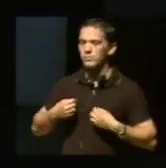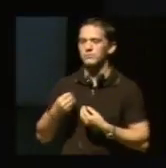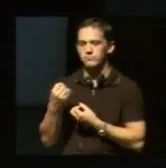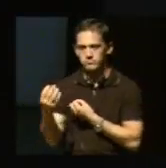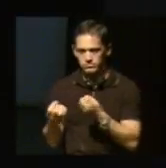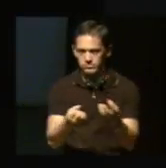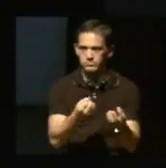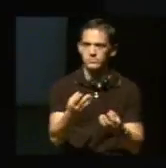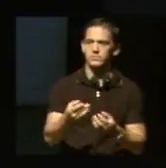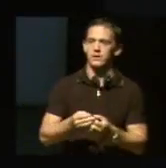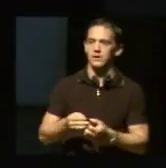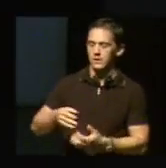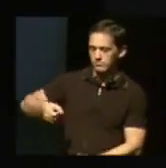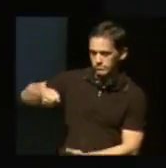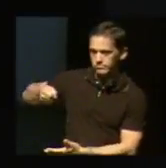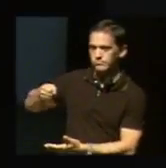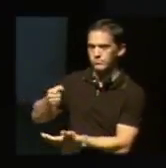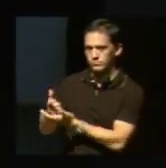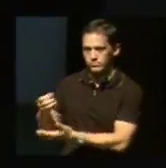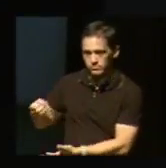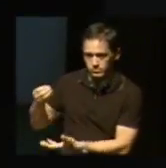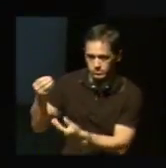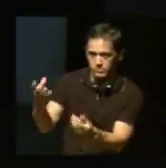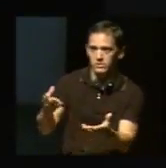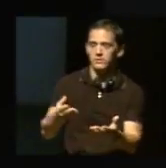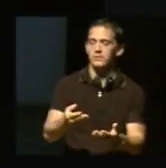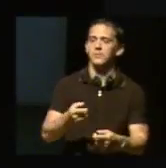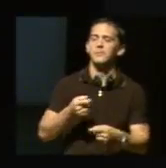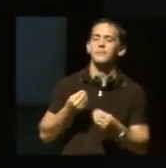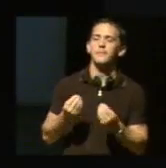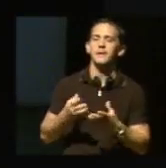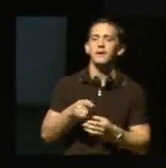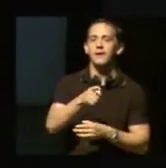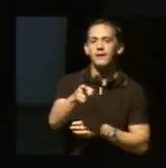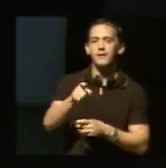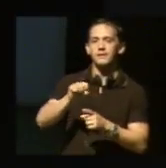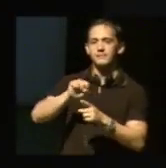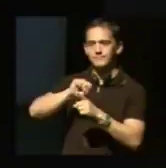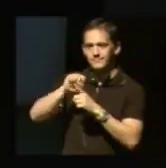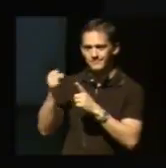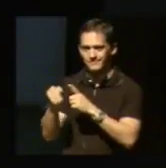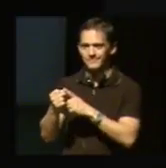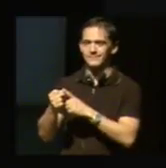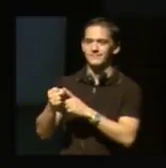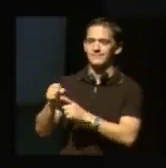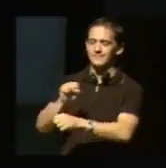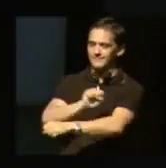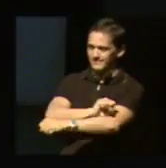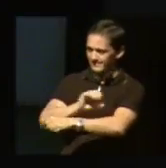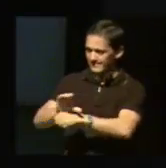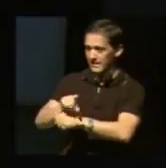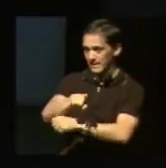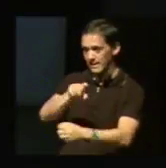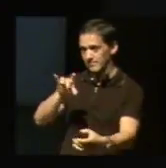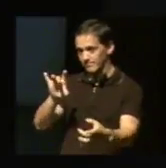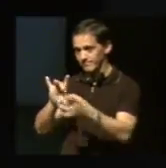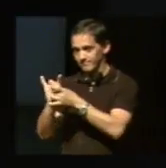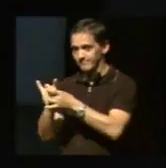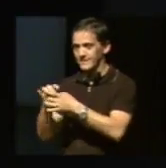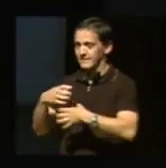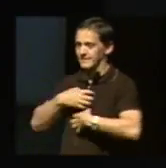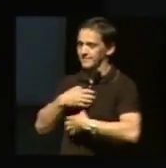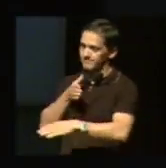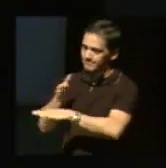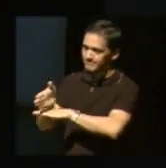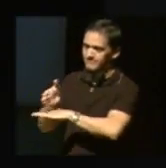estamos pensando também dar um rancho, para que as pessoas se sintam inseridas na sociedade. Nós vamos começar com uma turma de 30 pessoas, fazer